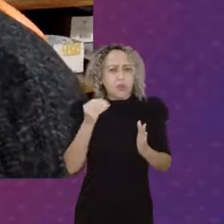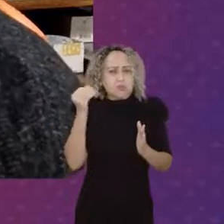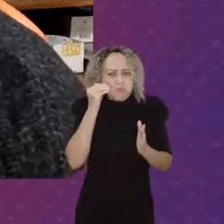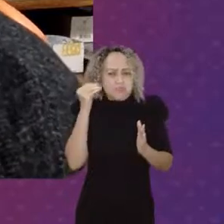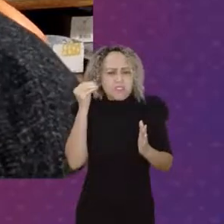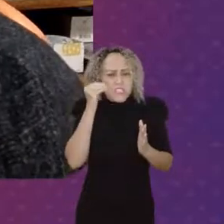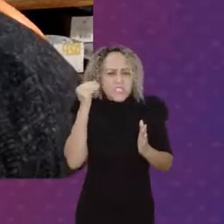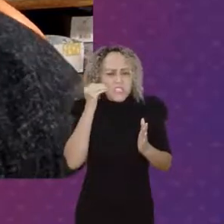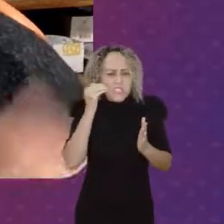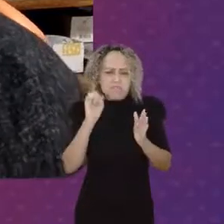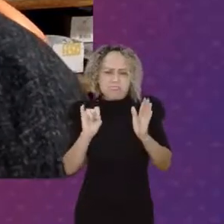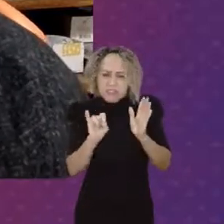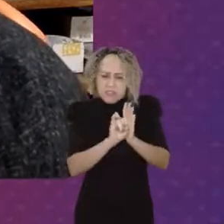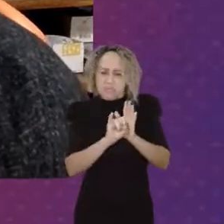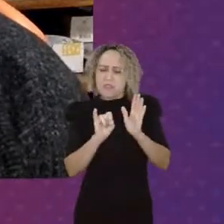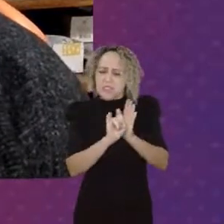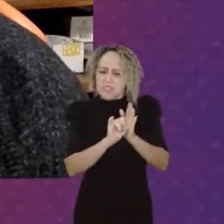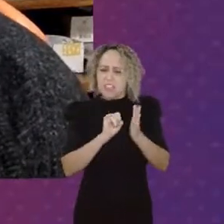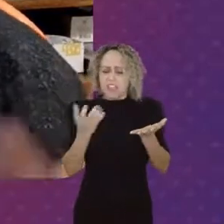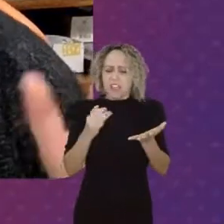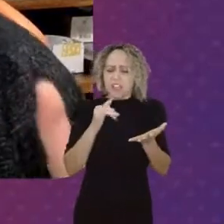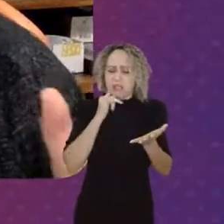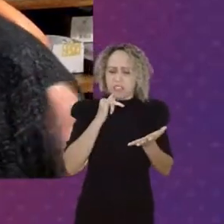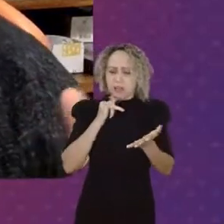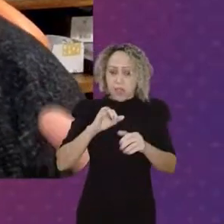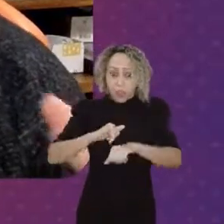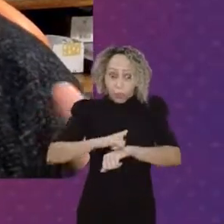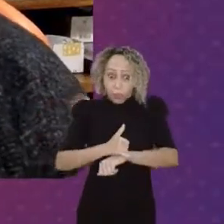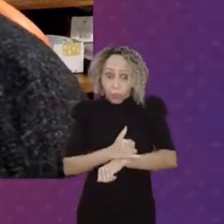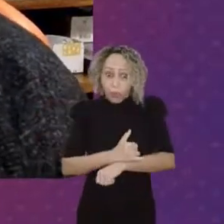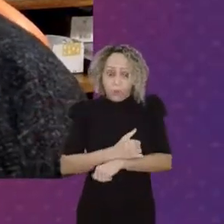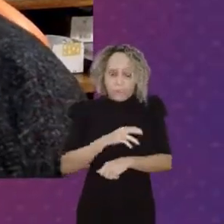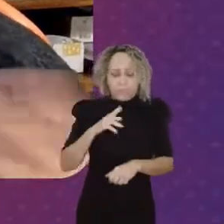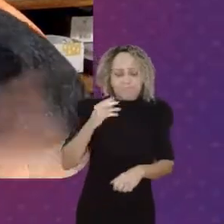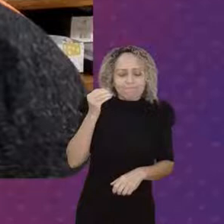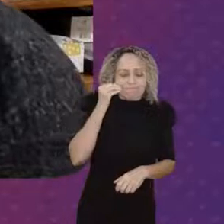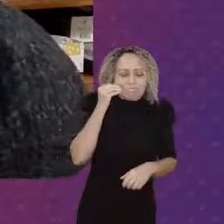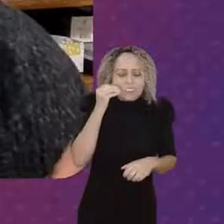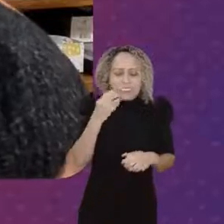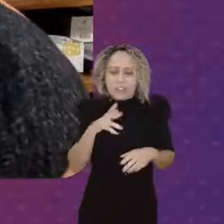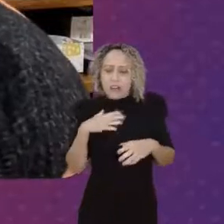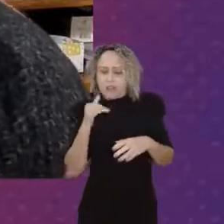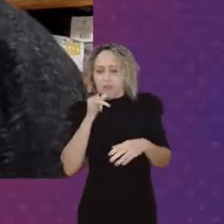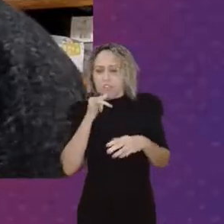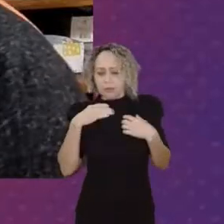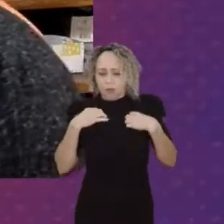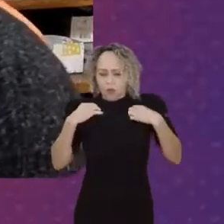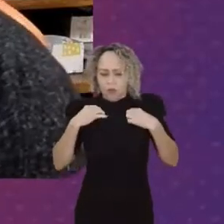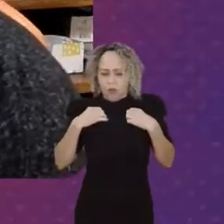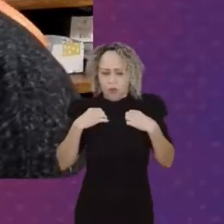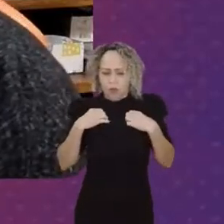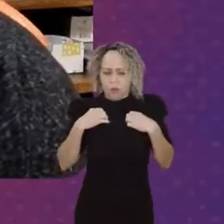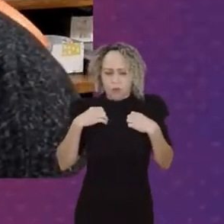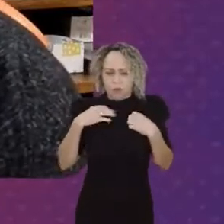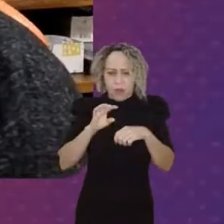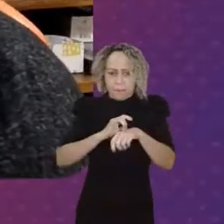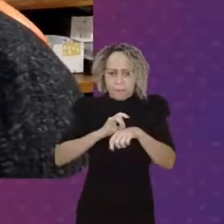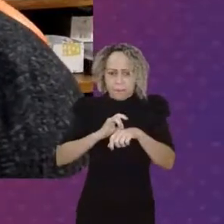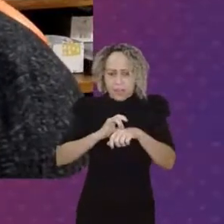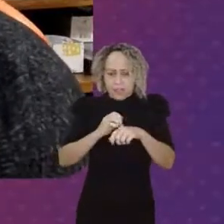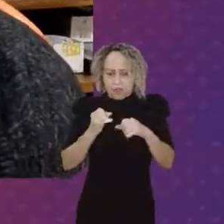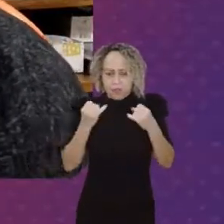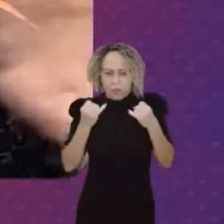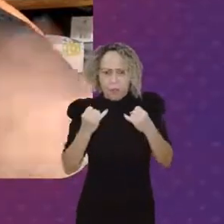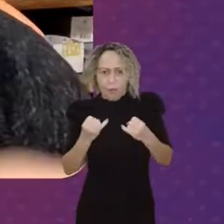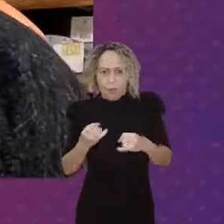se fosse possível, como se uma roupa preta que emagrece, né, disfarçasse que debaixo daquele pano tem uma pessoa gorda.